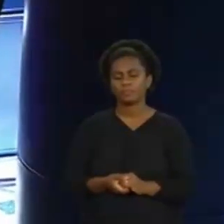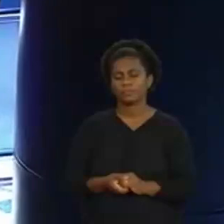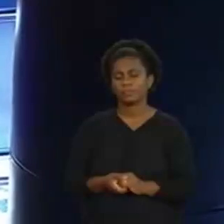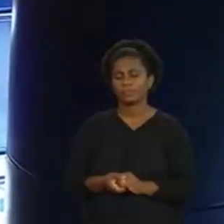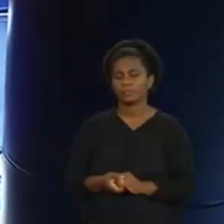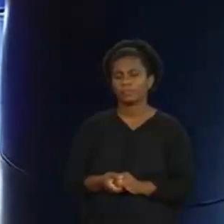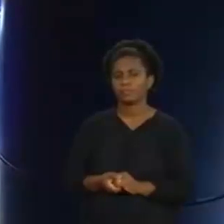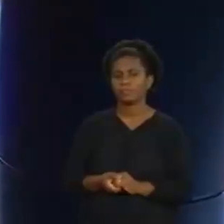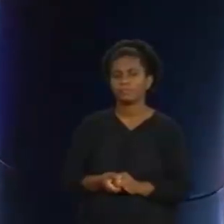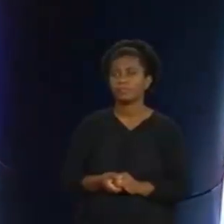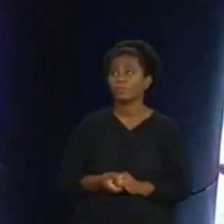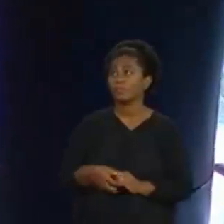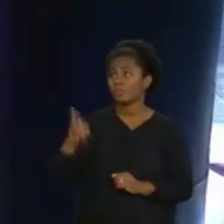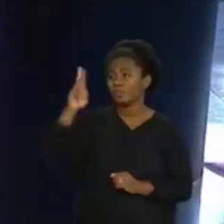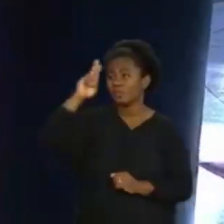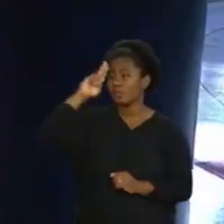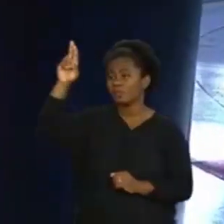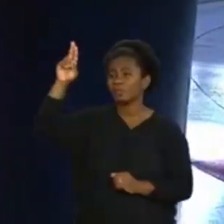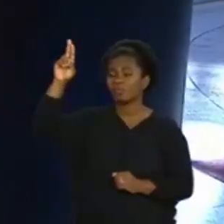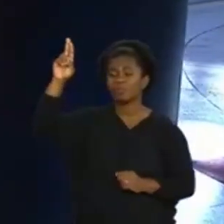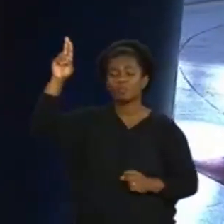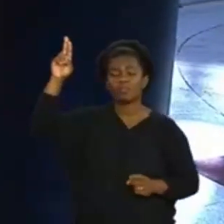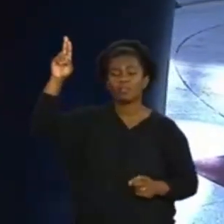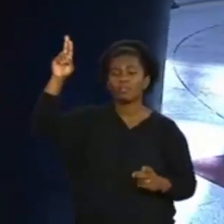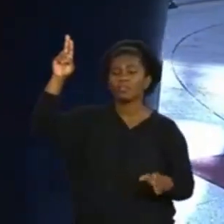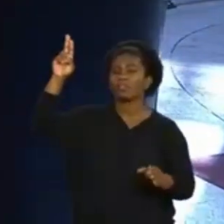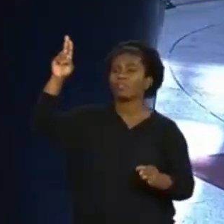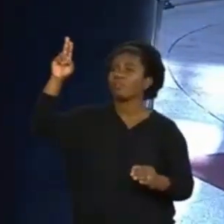o Senhor é soberano, é grande.